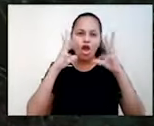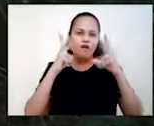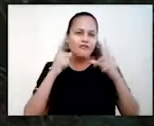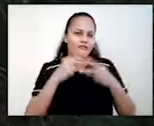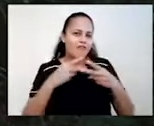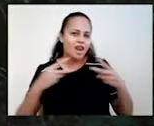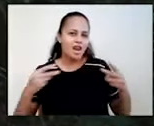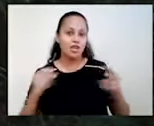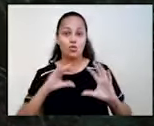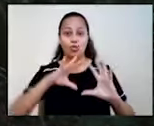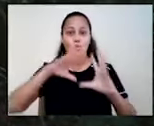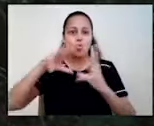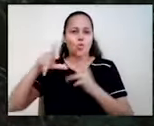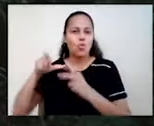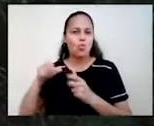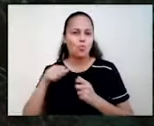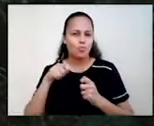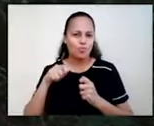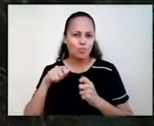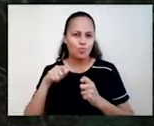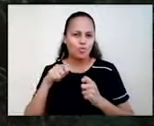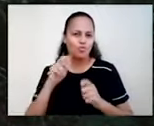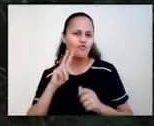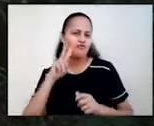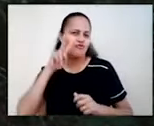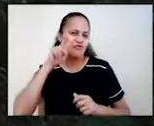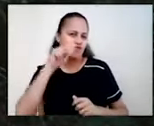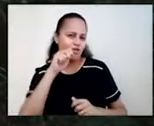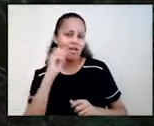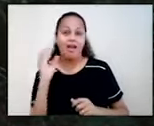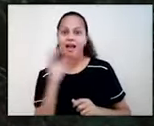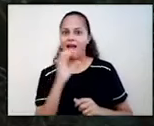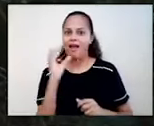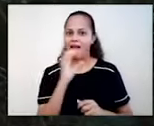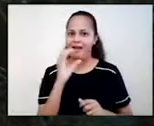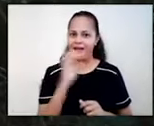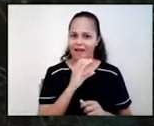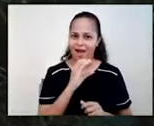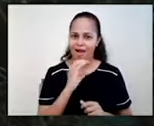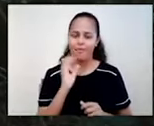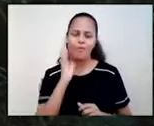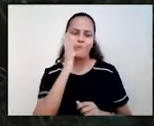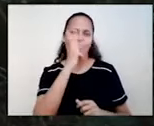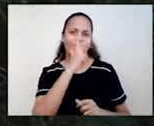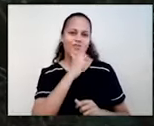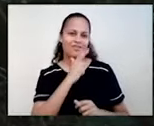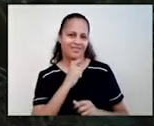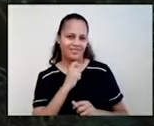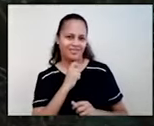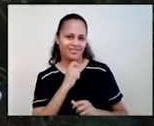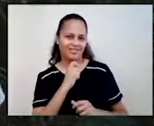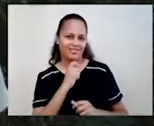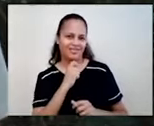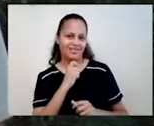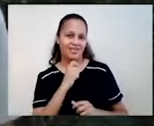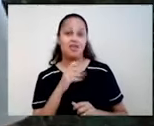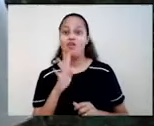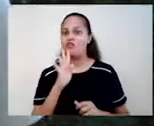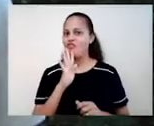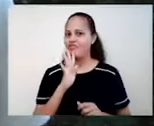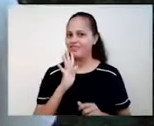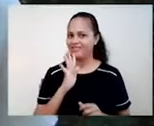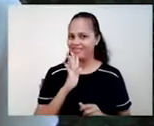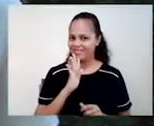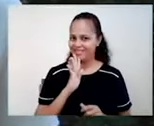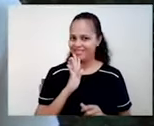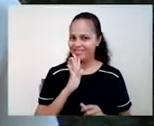maiores felinos do mundo. Sinônimo de força, agilidade, potência e muita beleza. Vamos